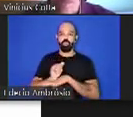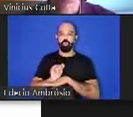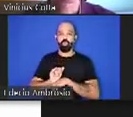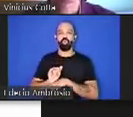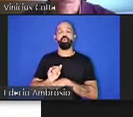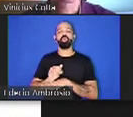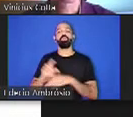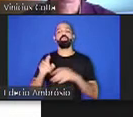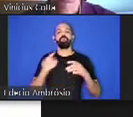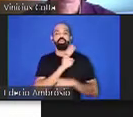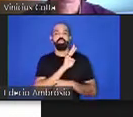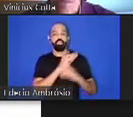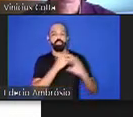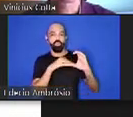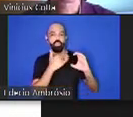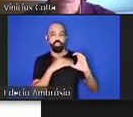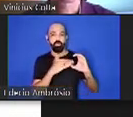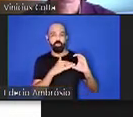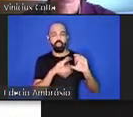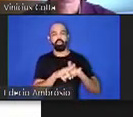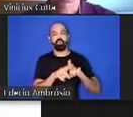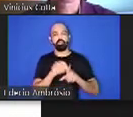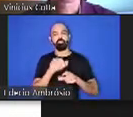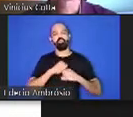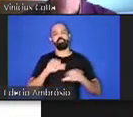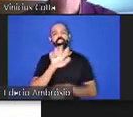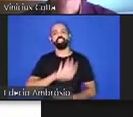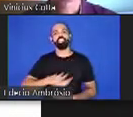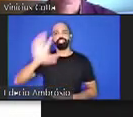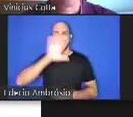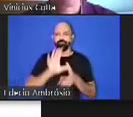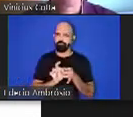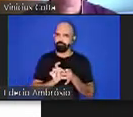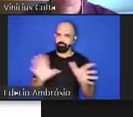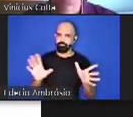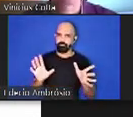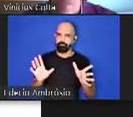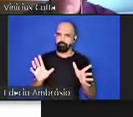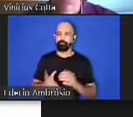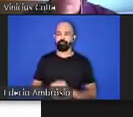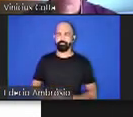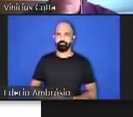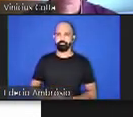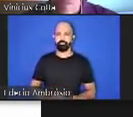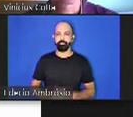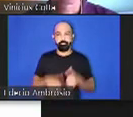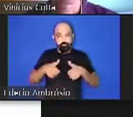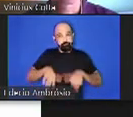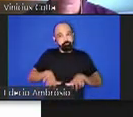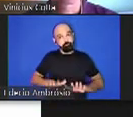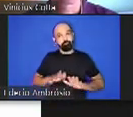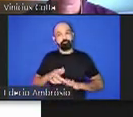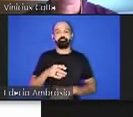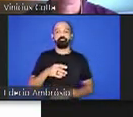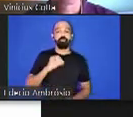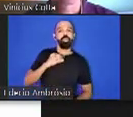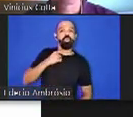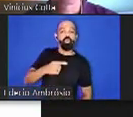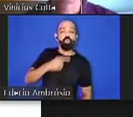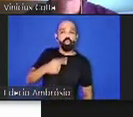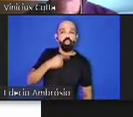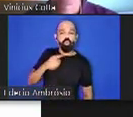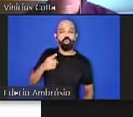para informações gerais também fica à disposição. E estarei aqui para tirar outras dúvidas, precisando aprofundar